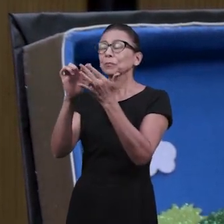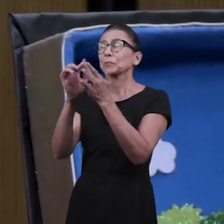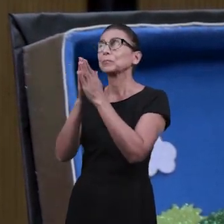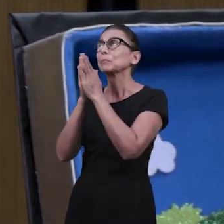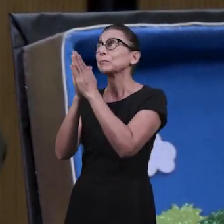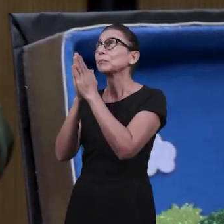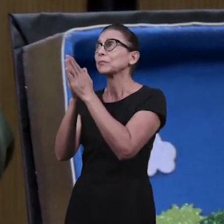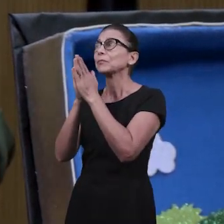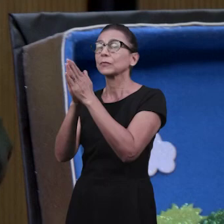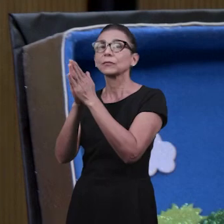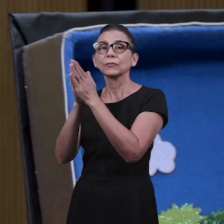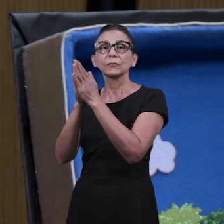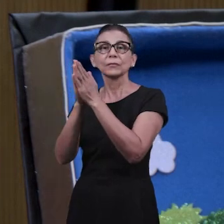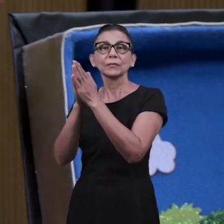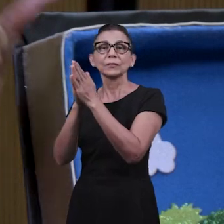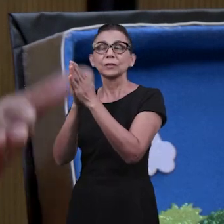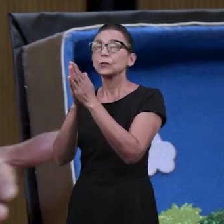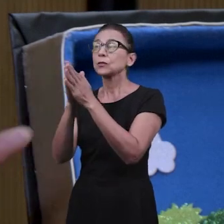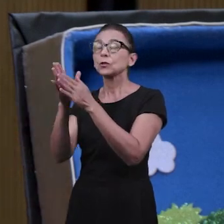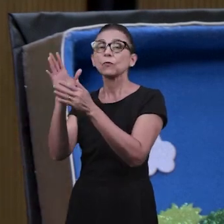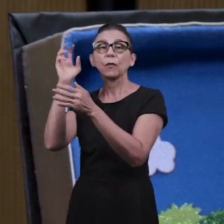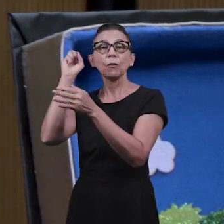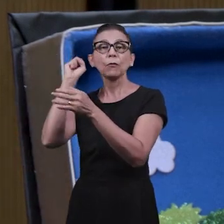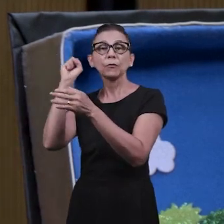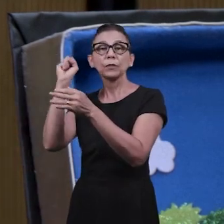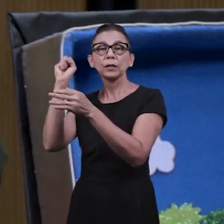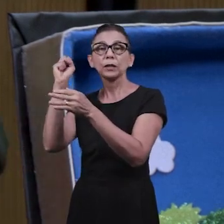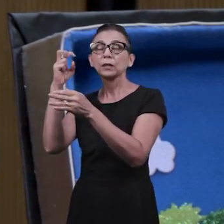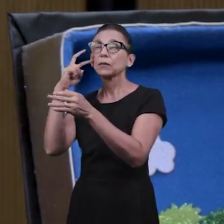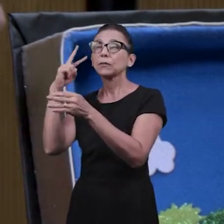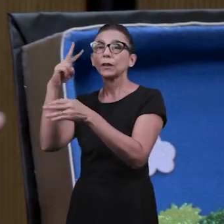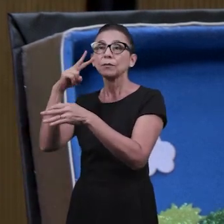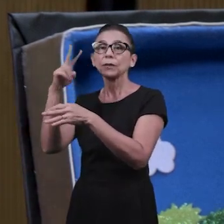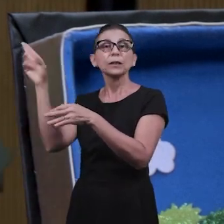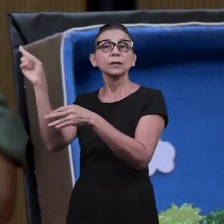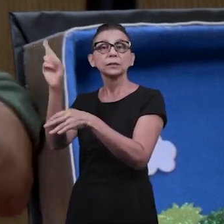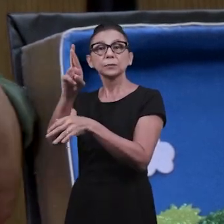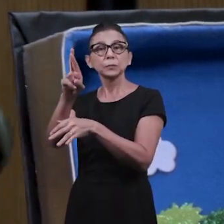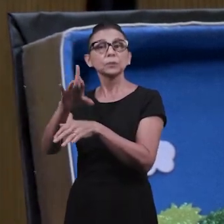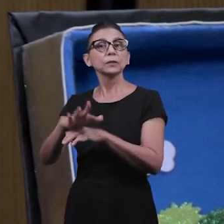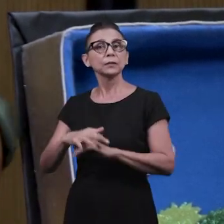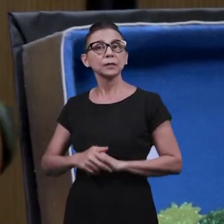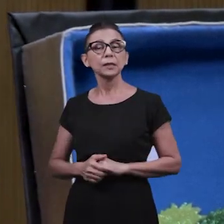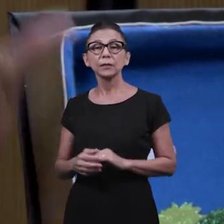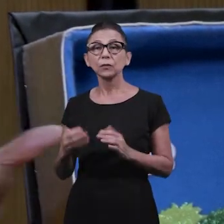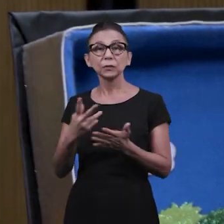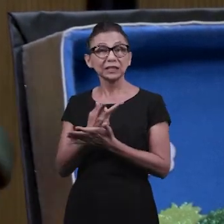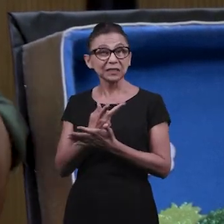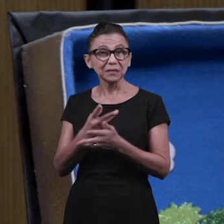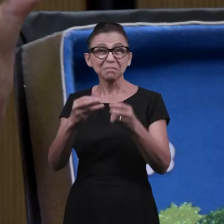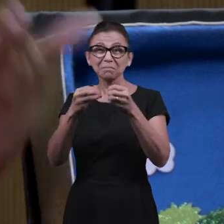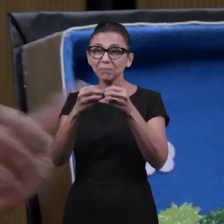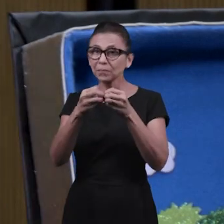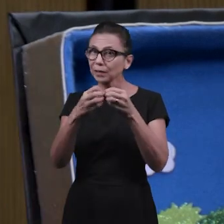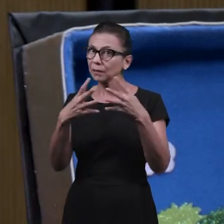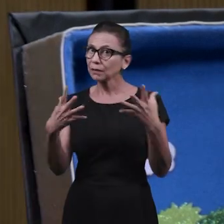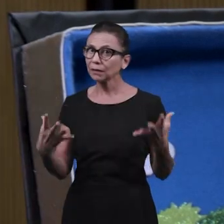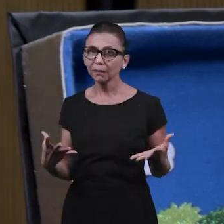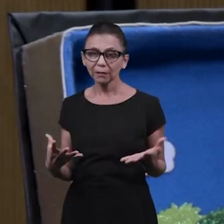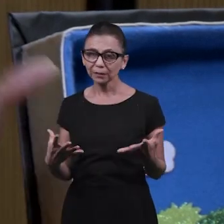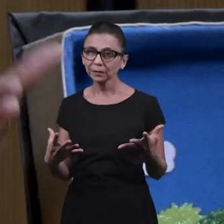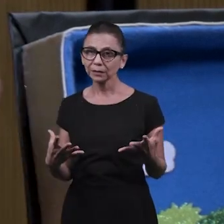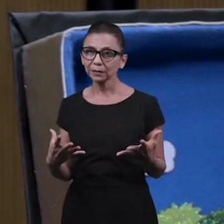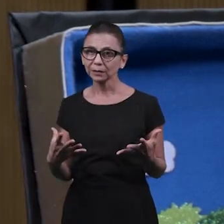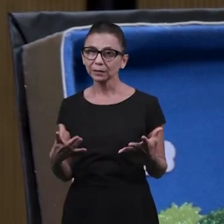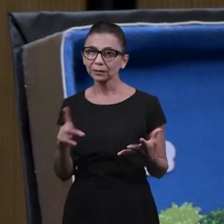altar, que Ele nos ouvirá, responderá com poder e vai operar milagres e maravilhas em